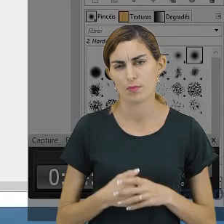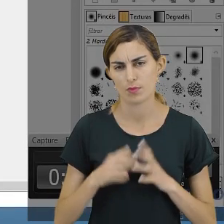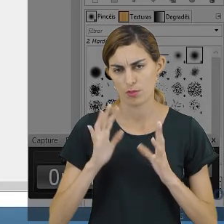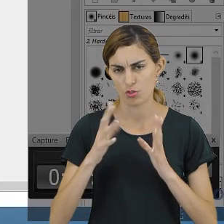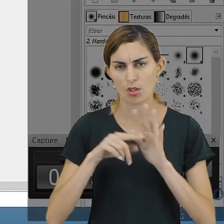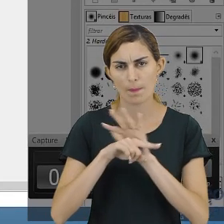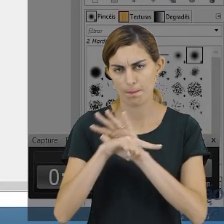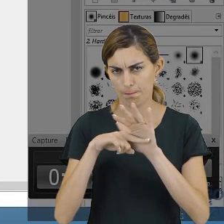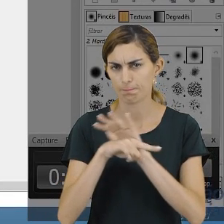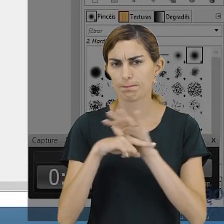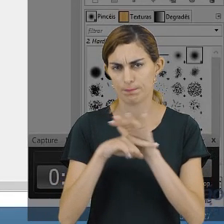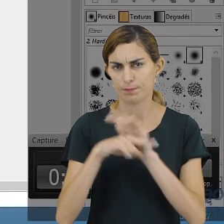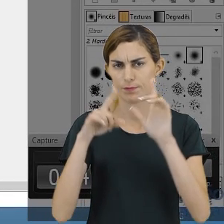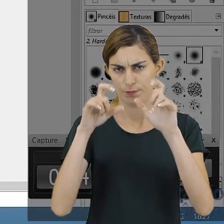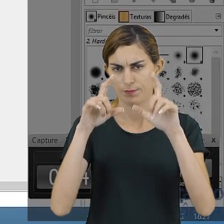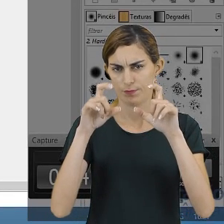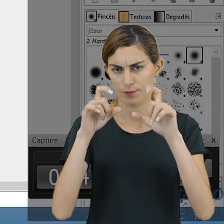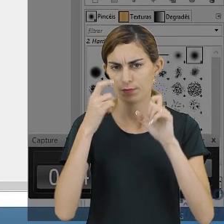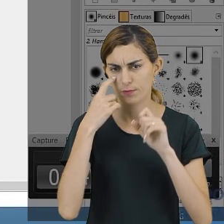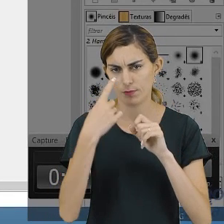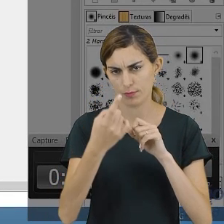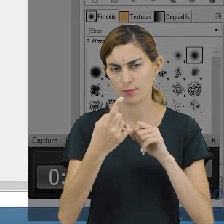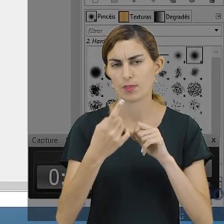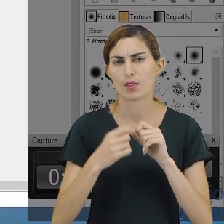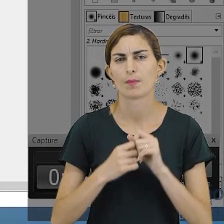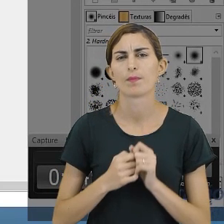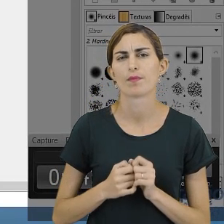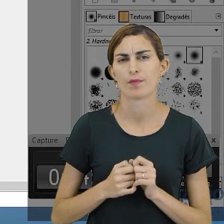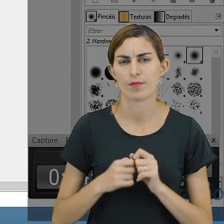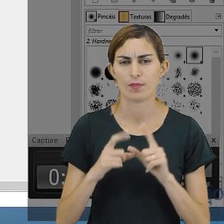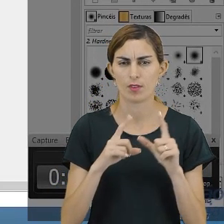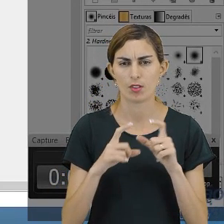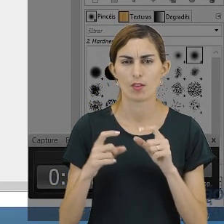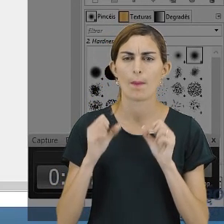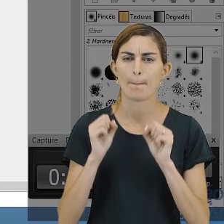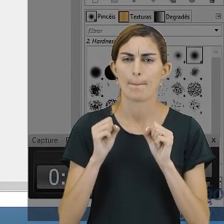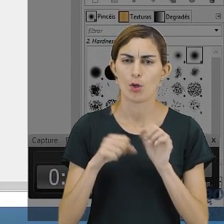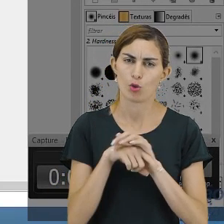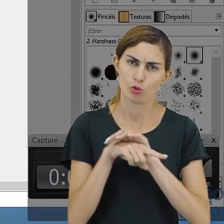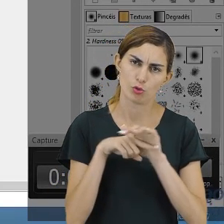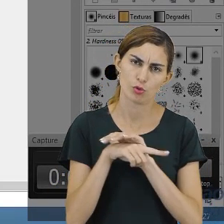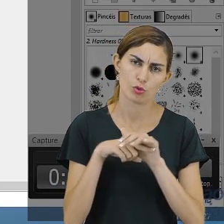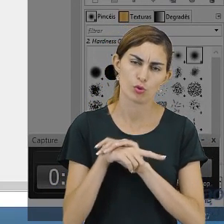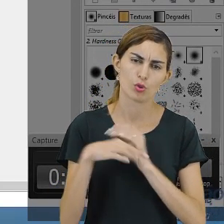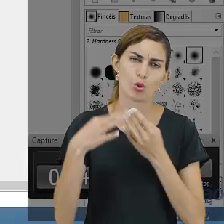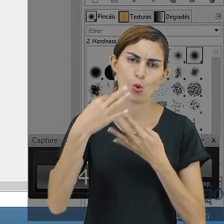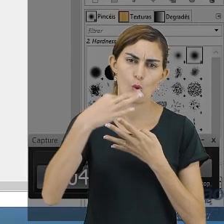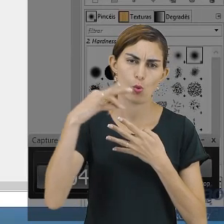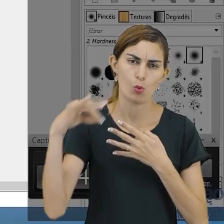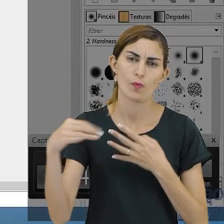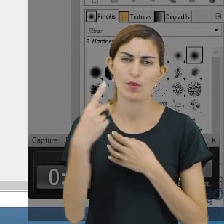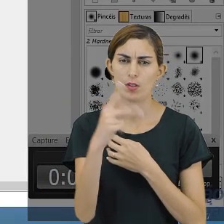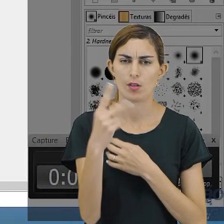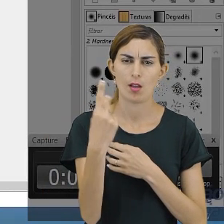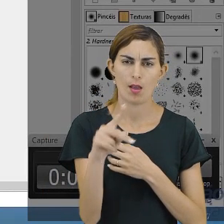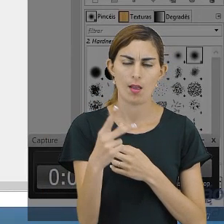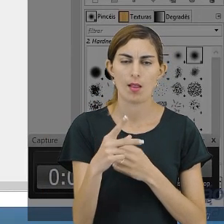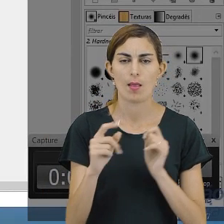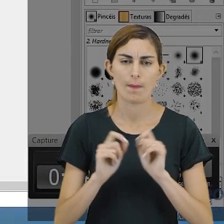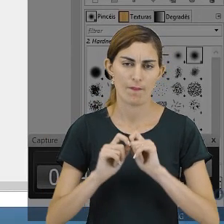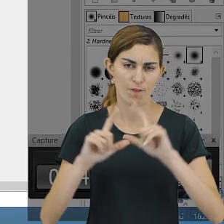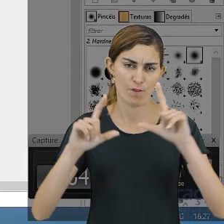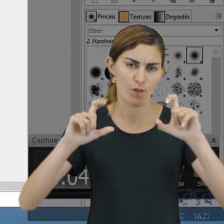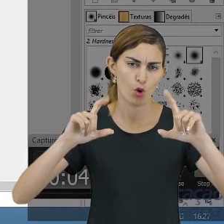princípio, já analisando essa máquina fotográfica, ou melhor, a imagem da máquina fotográfica, nós podemos conferir aqui que ela é